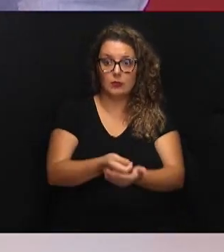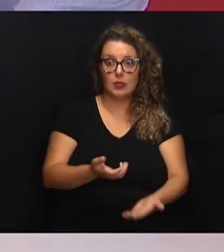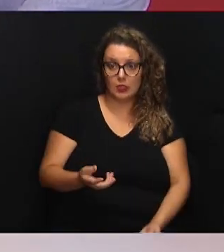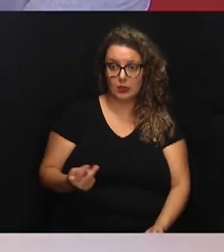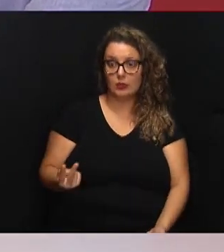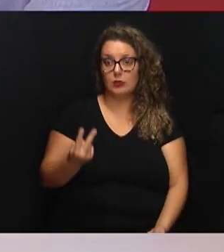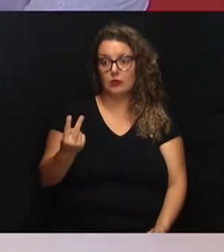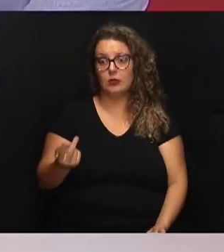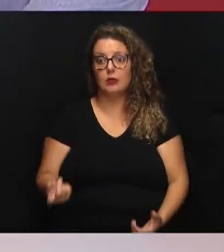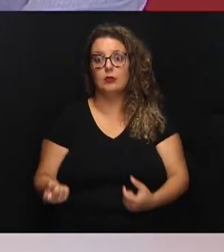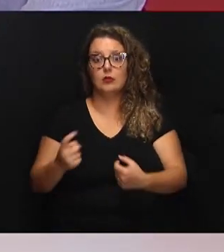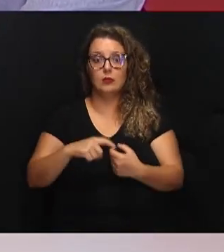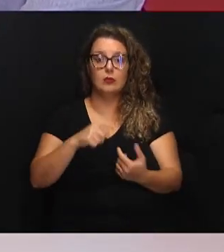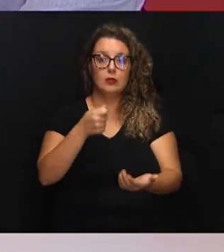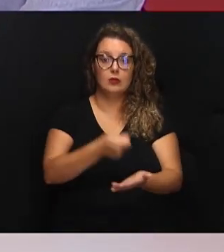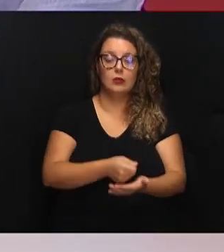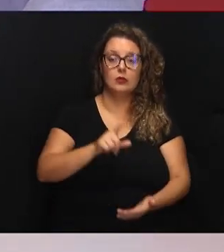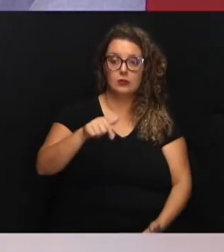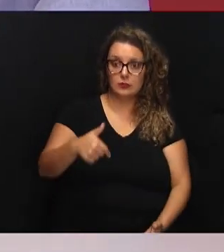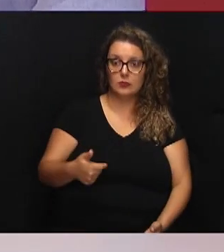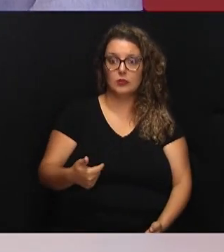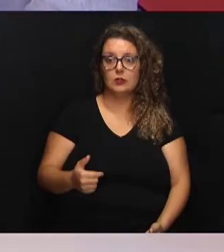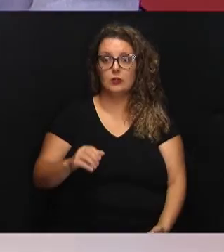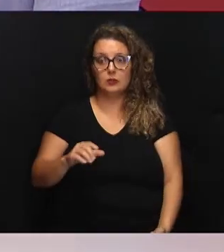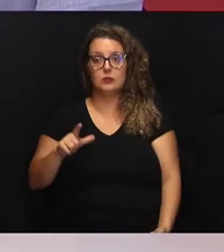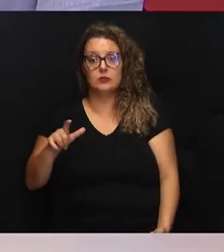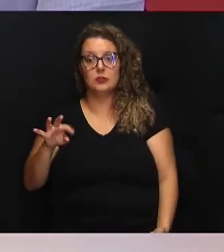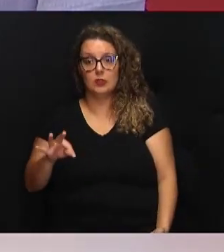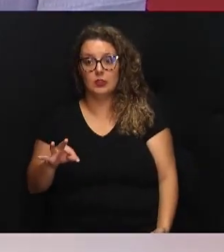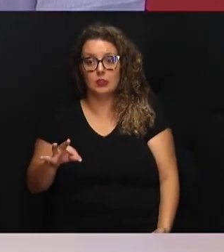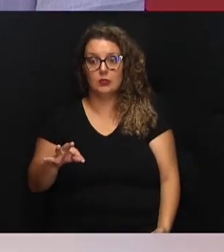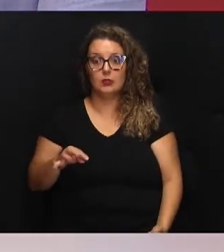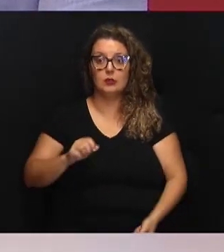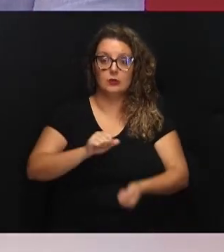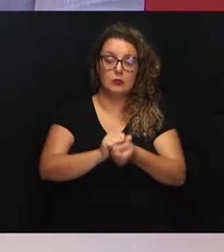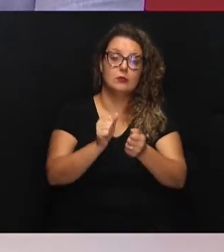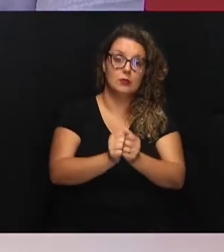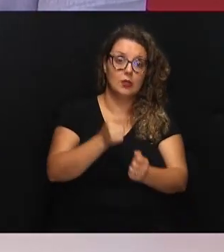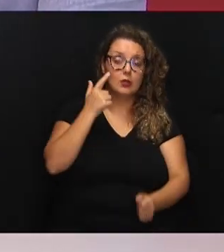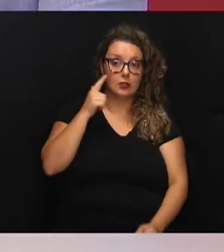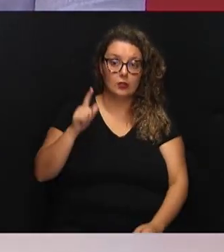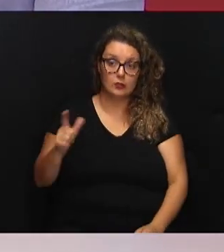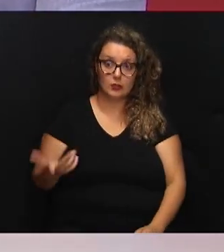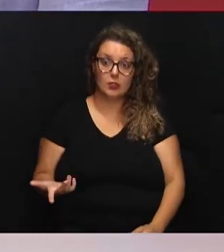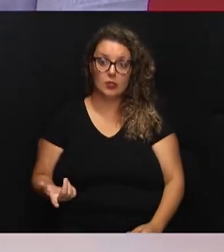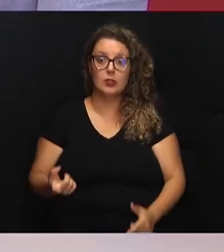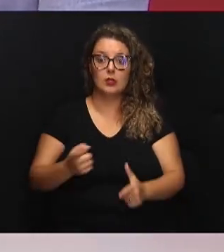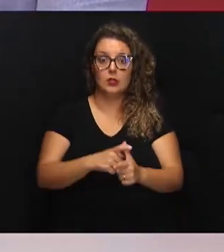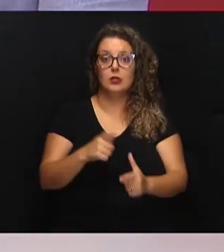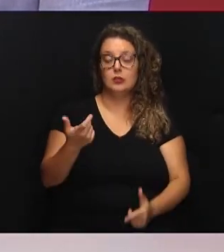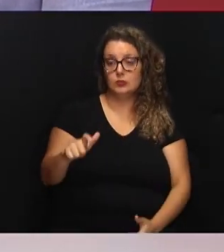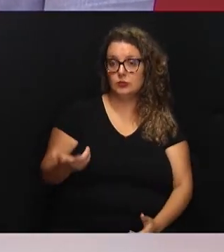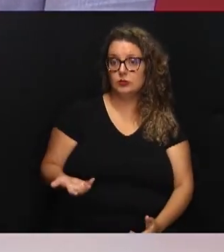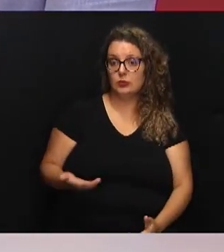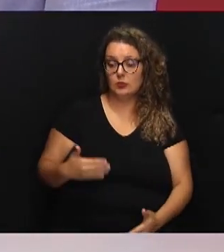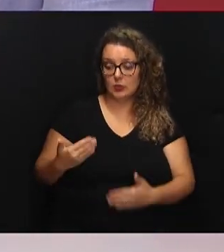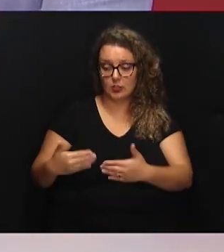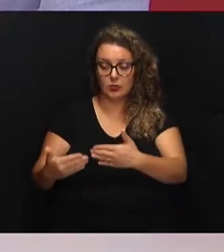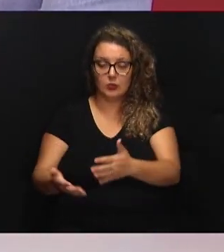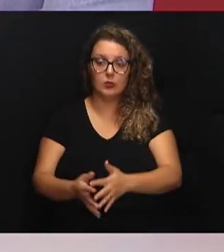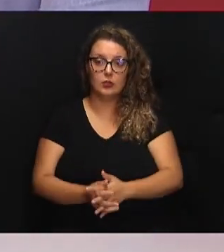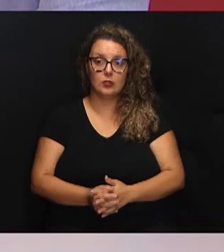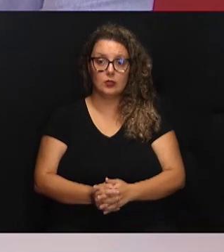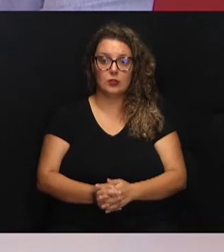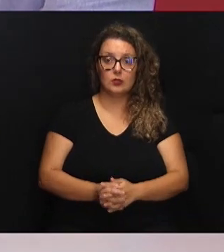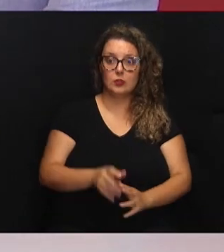vai voltar a pagar depois que ela retornar ao CLT. E esses valores vão ser reajustados, obviamente, aquela dívida permanece ao longo do tempo, né? Aí a